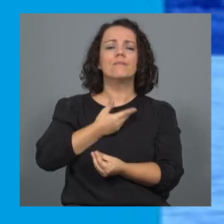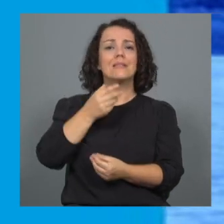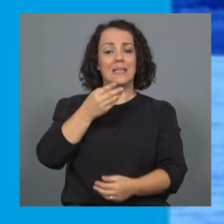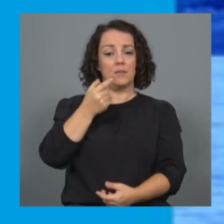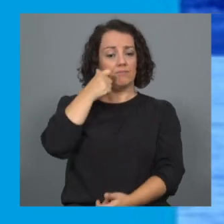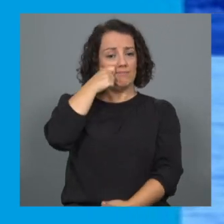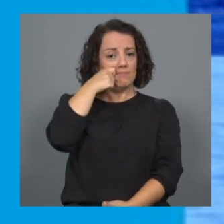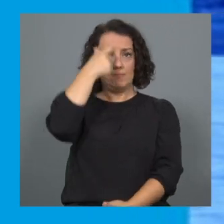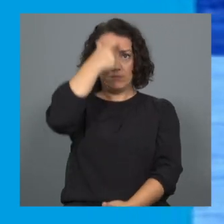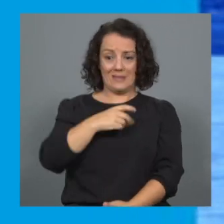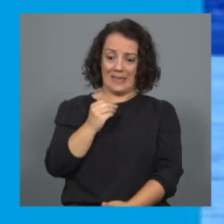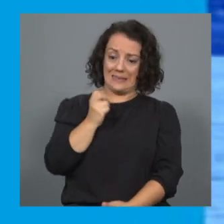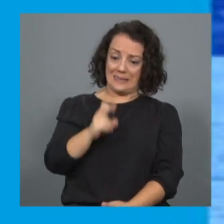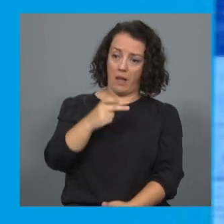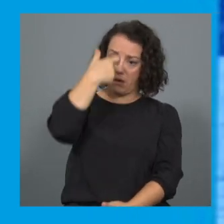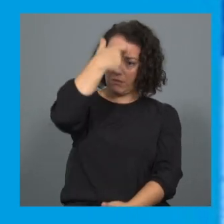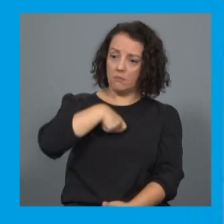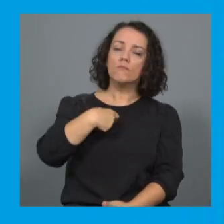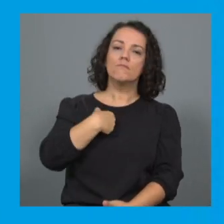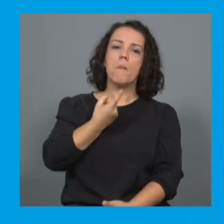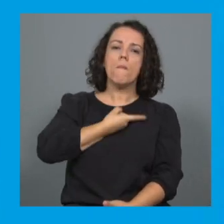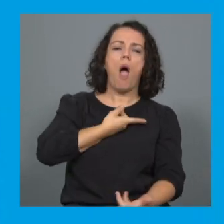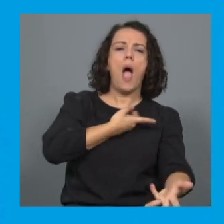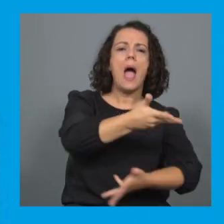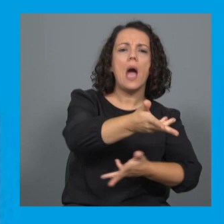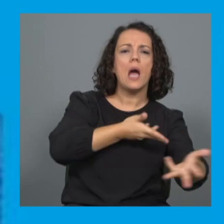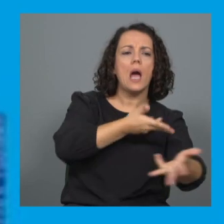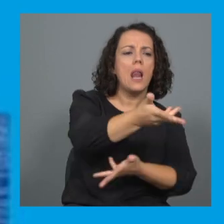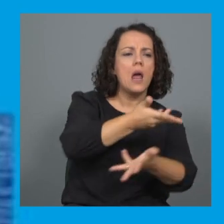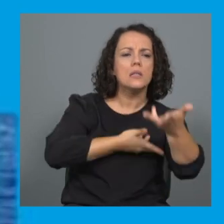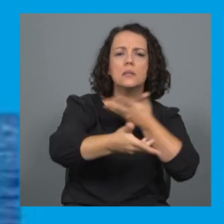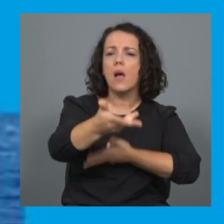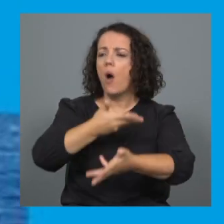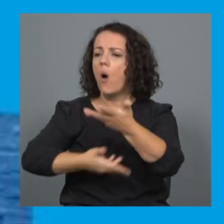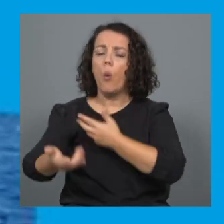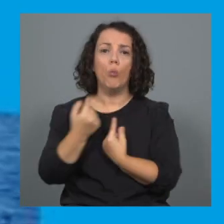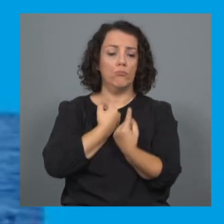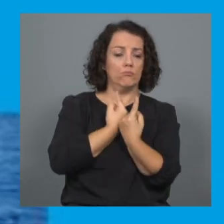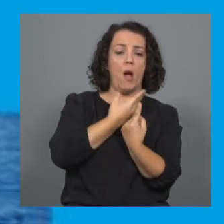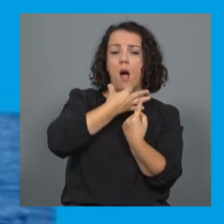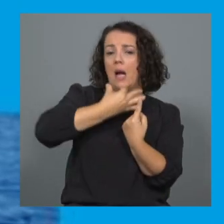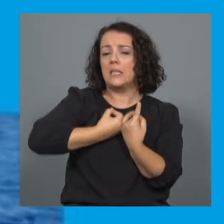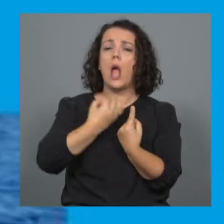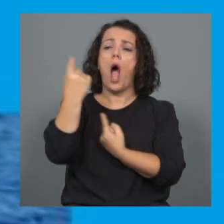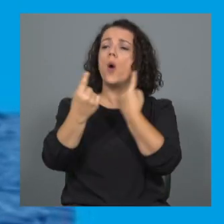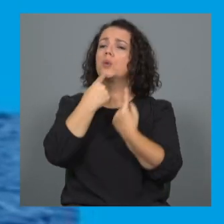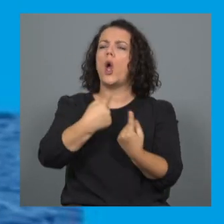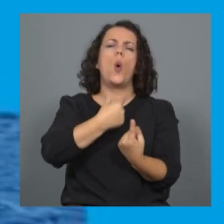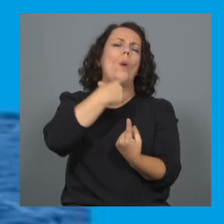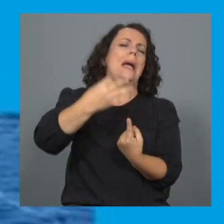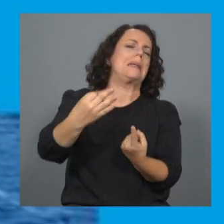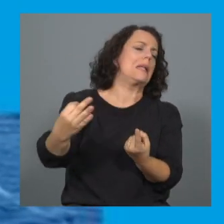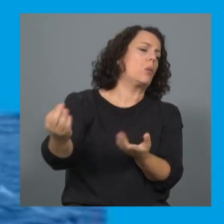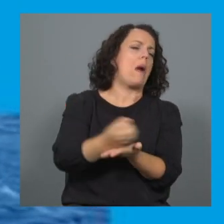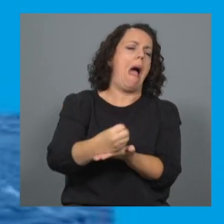portanto, toda a nossa vida é atravessada por aquilo em que acreditamos, em que cada um acredita. Mesmo quem diz não acreditar em nada, pode